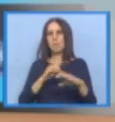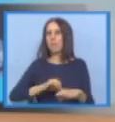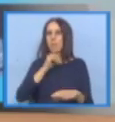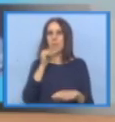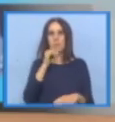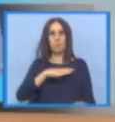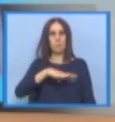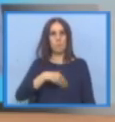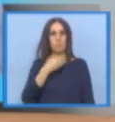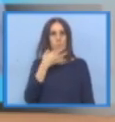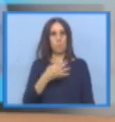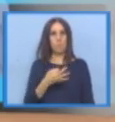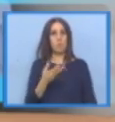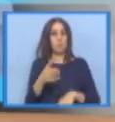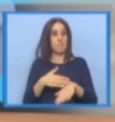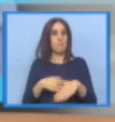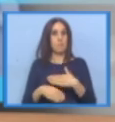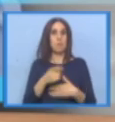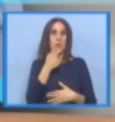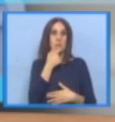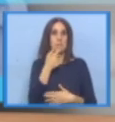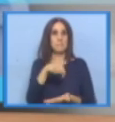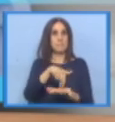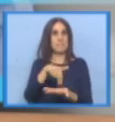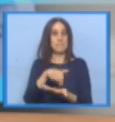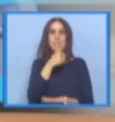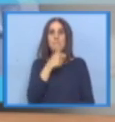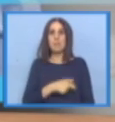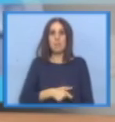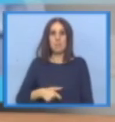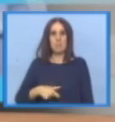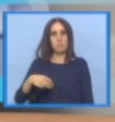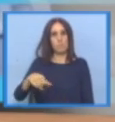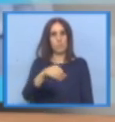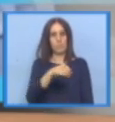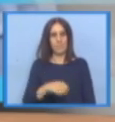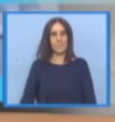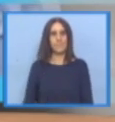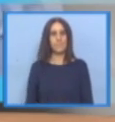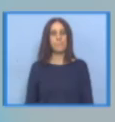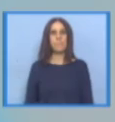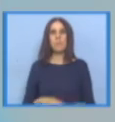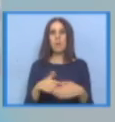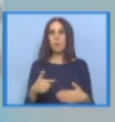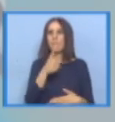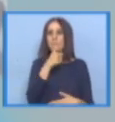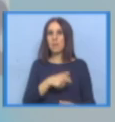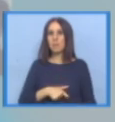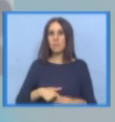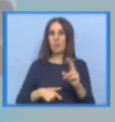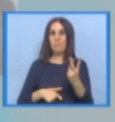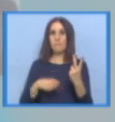todo o mundo. E isso é feito também através da presença de um cardeal em determinados espaços. Teremos agora 2 cardeais